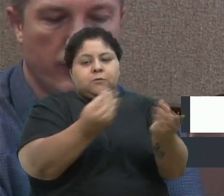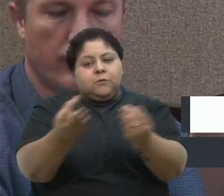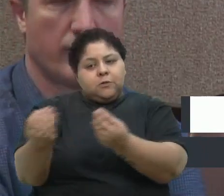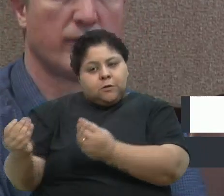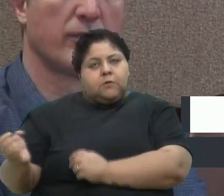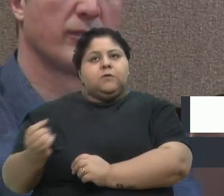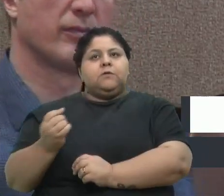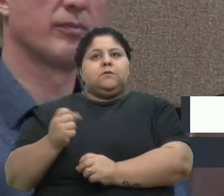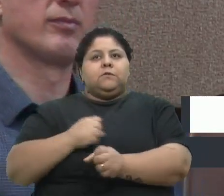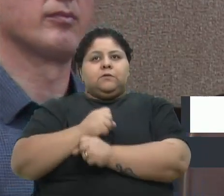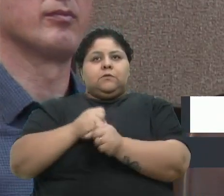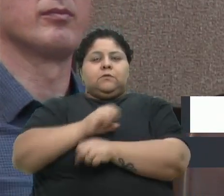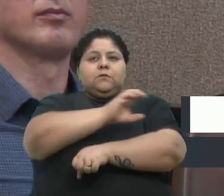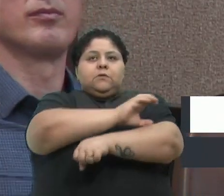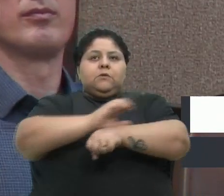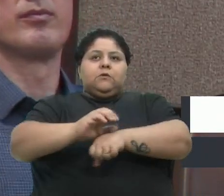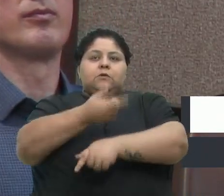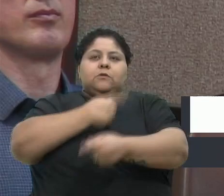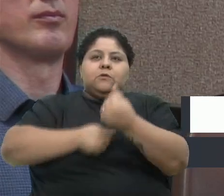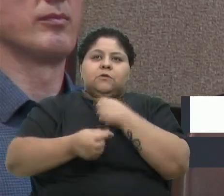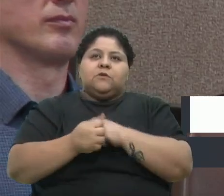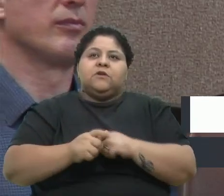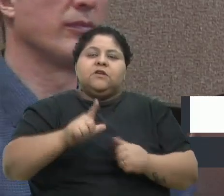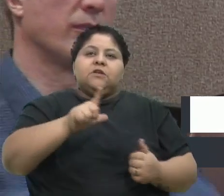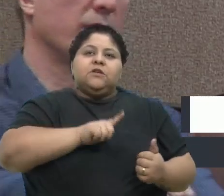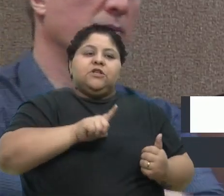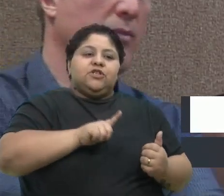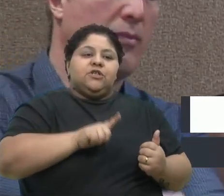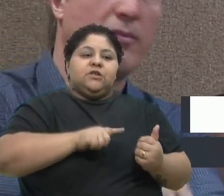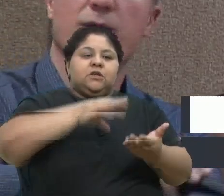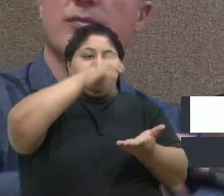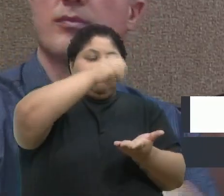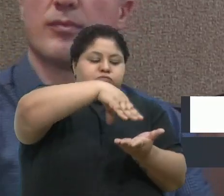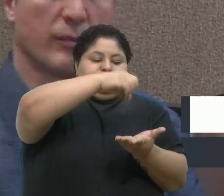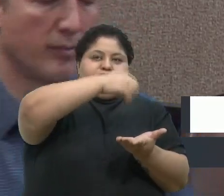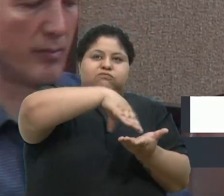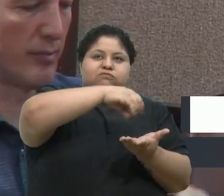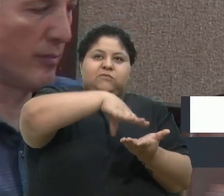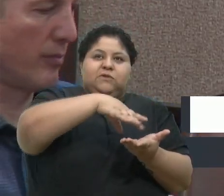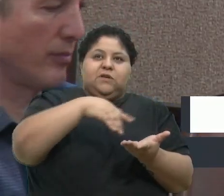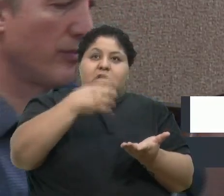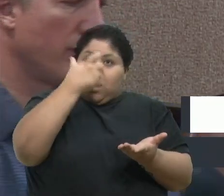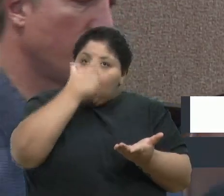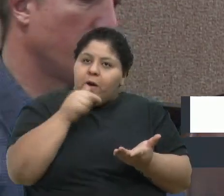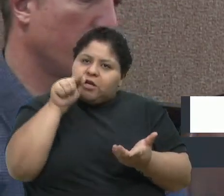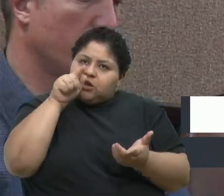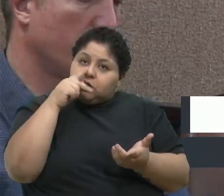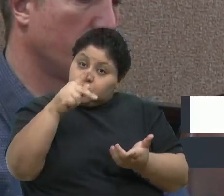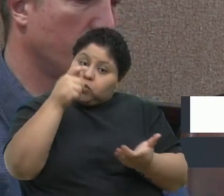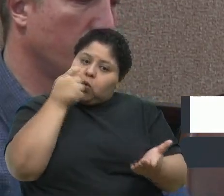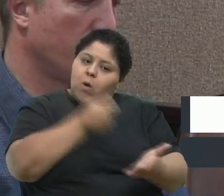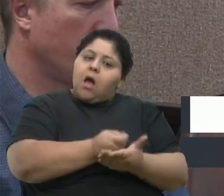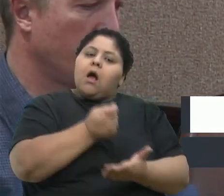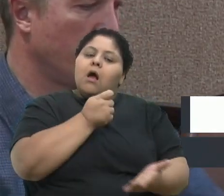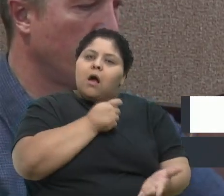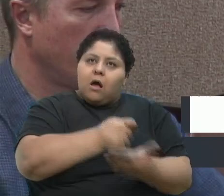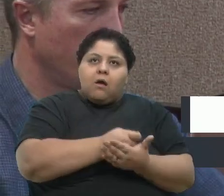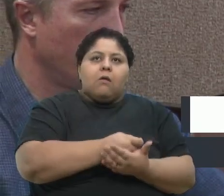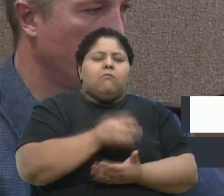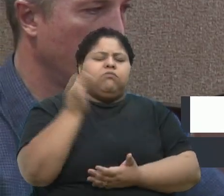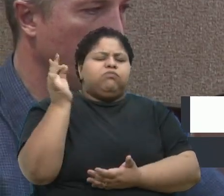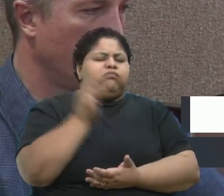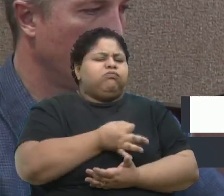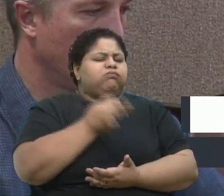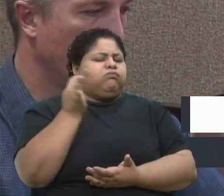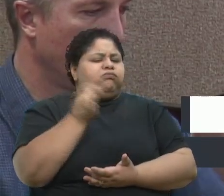curso de Economia, quando tinha o Xerox. E eu acho a sua luta, vereador Rafael, ela é sensacional,